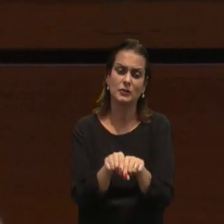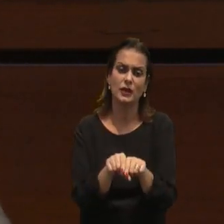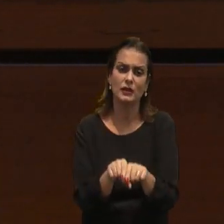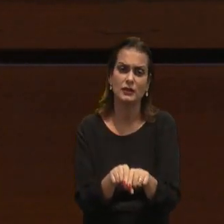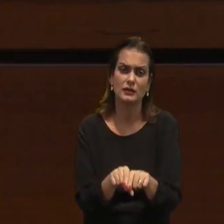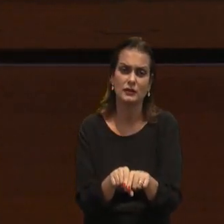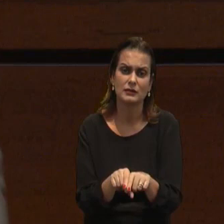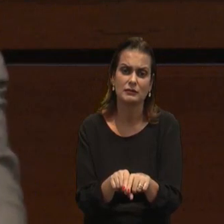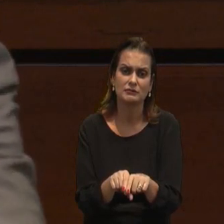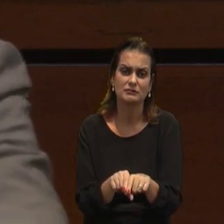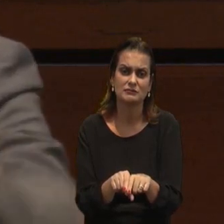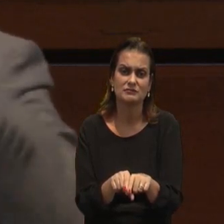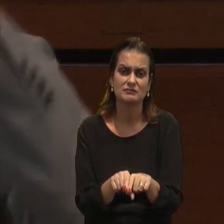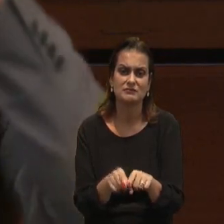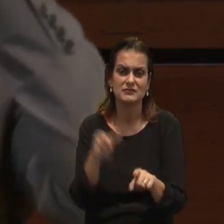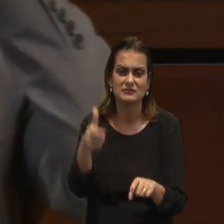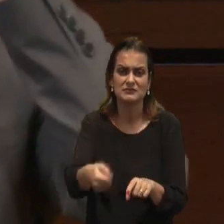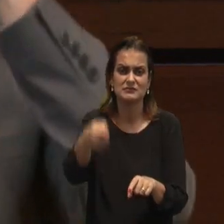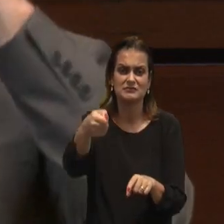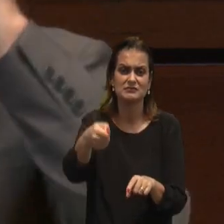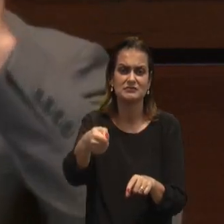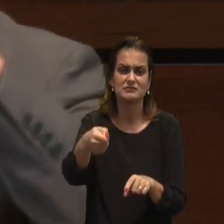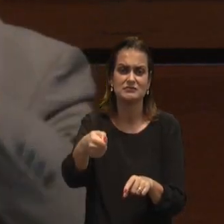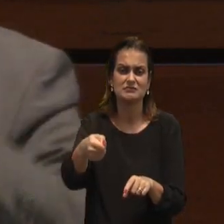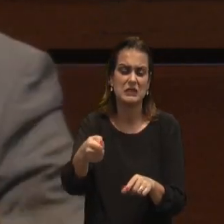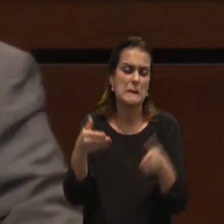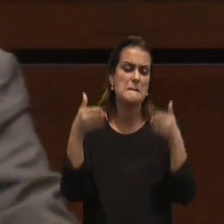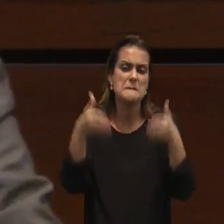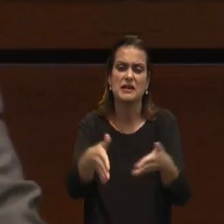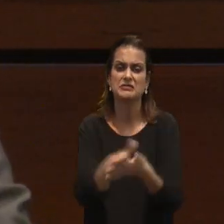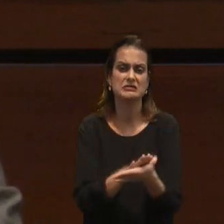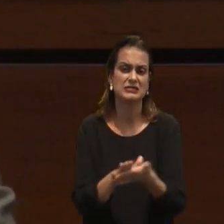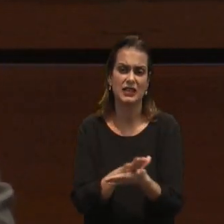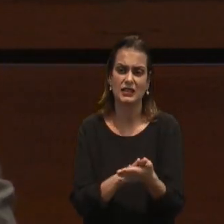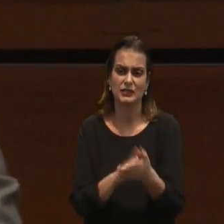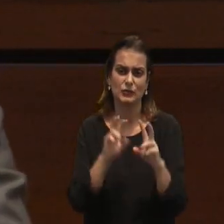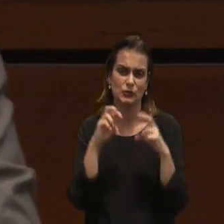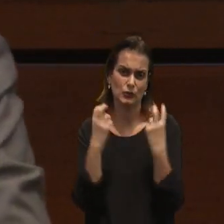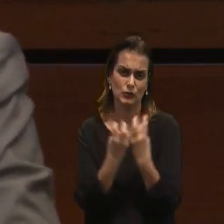fazer desligar e deixar de participar do culto.